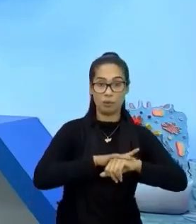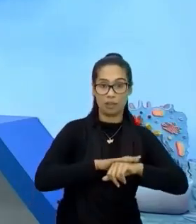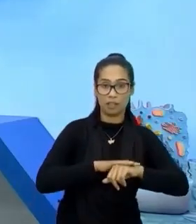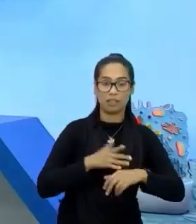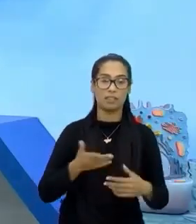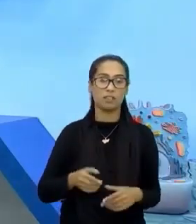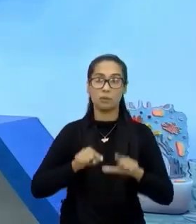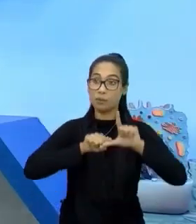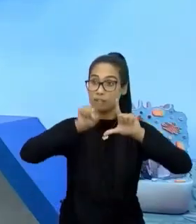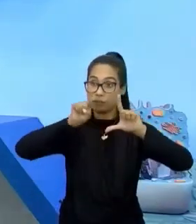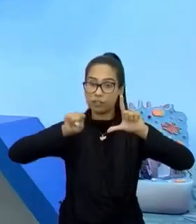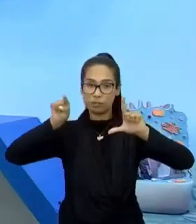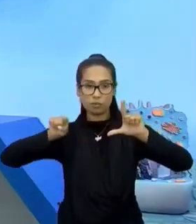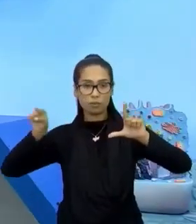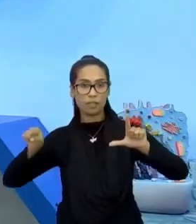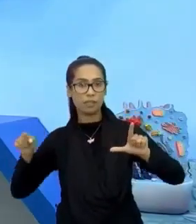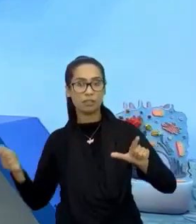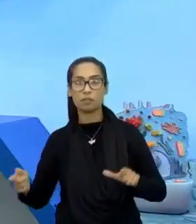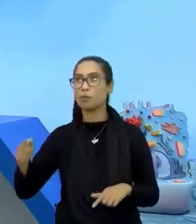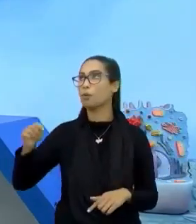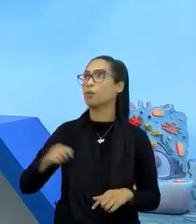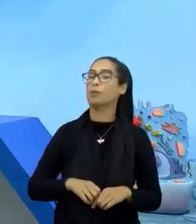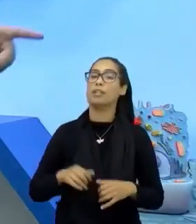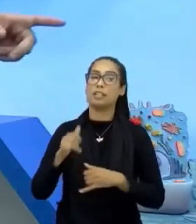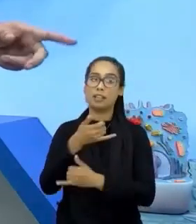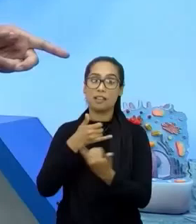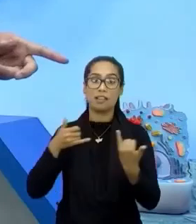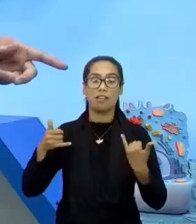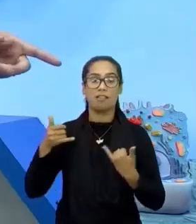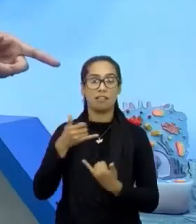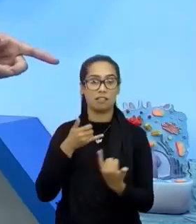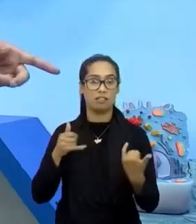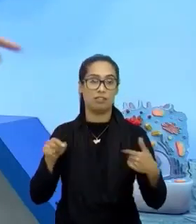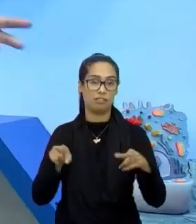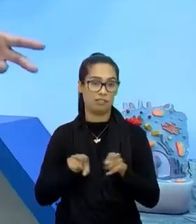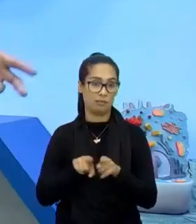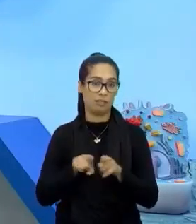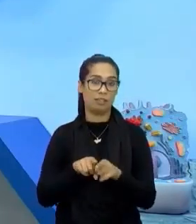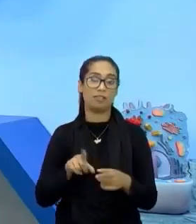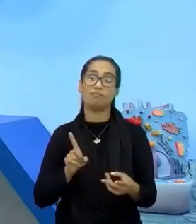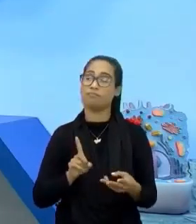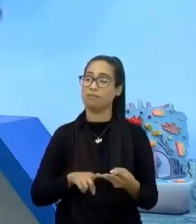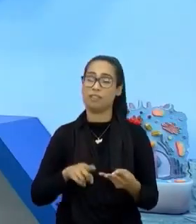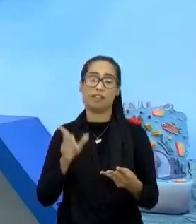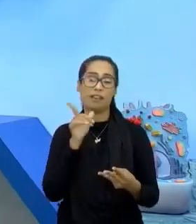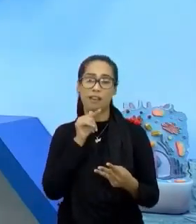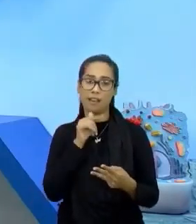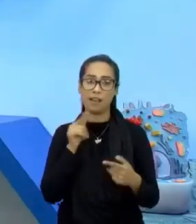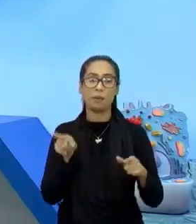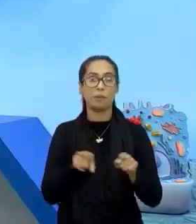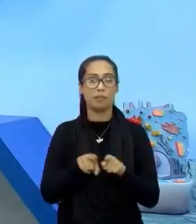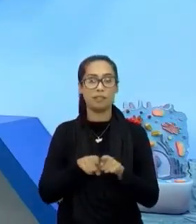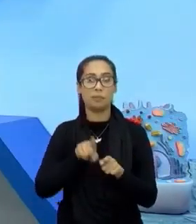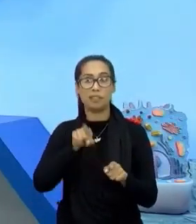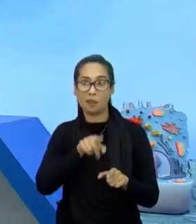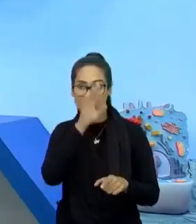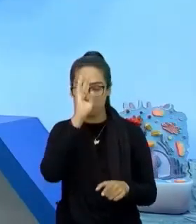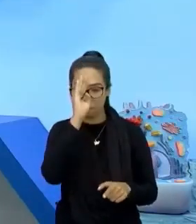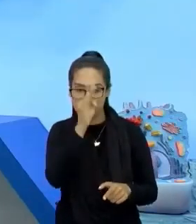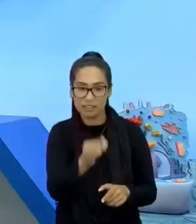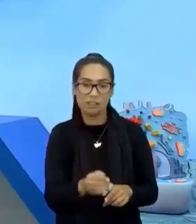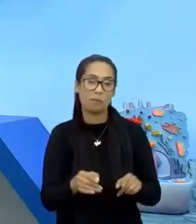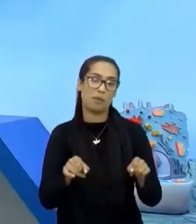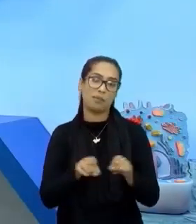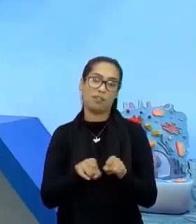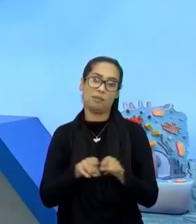o investimento em energias renováveis, né, no caso, e a questão da água, né, como um solvente, como aí uma propriedade fundamental para a